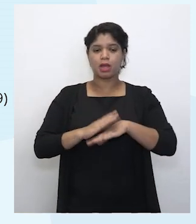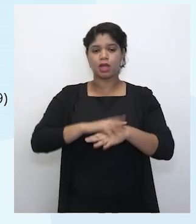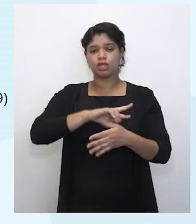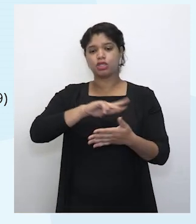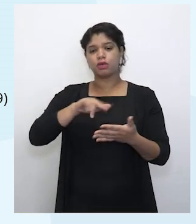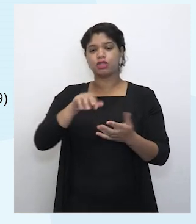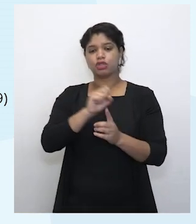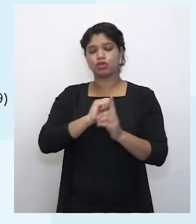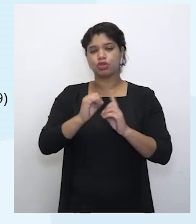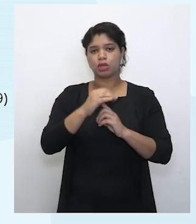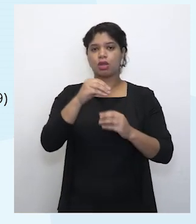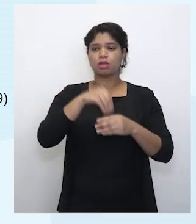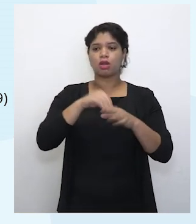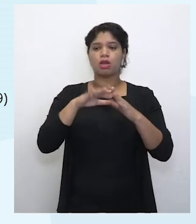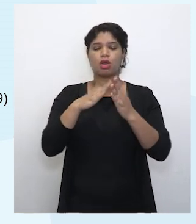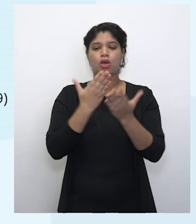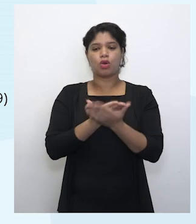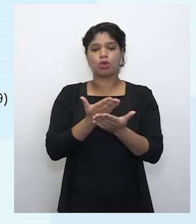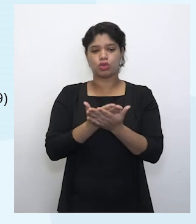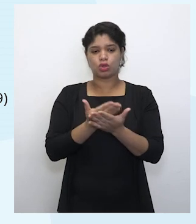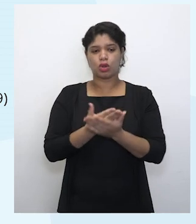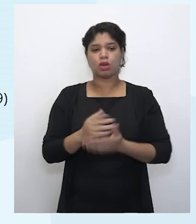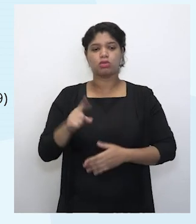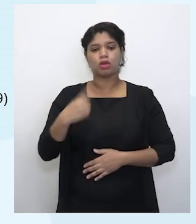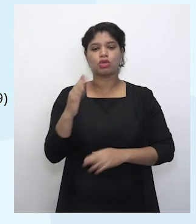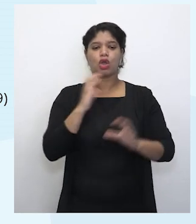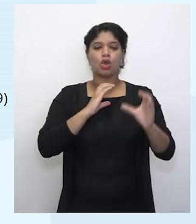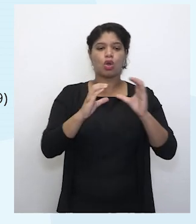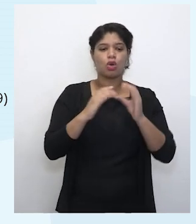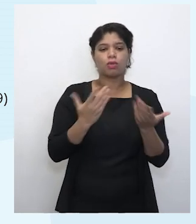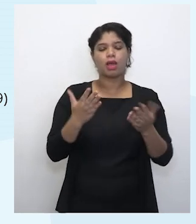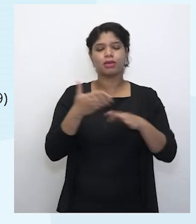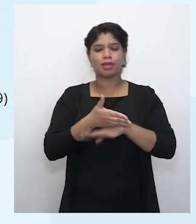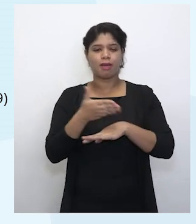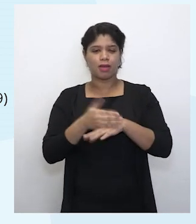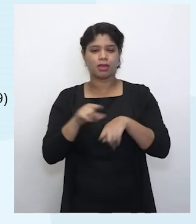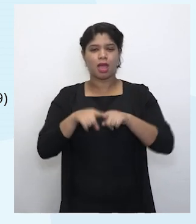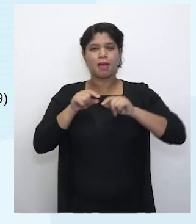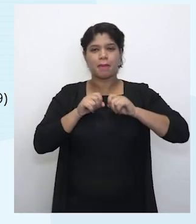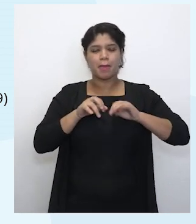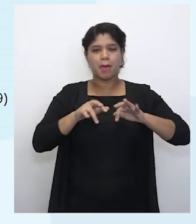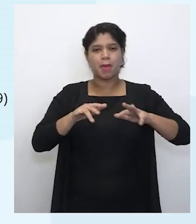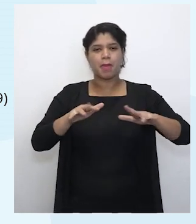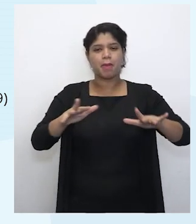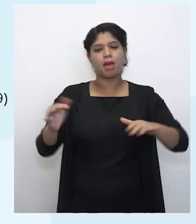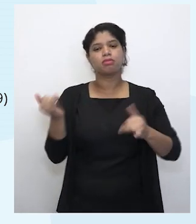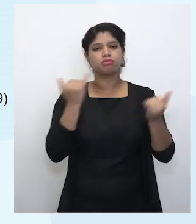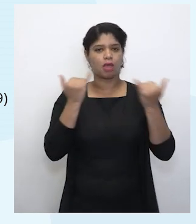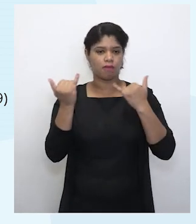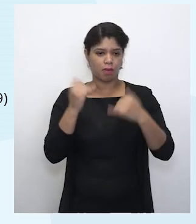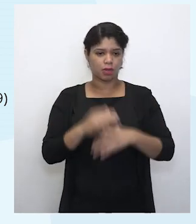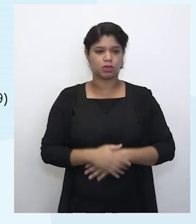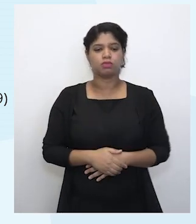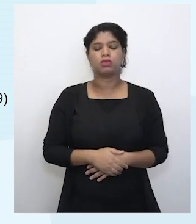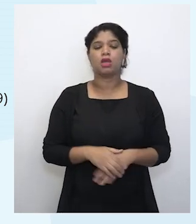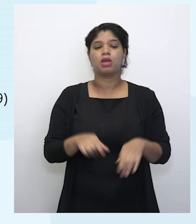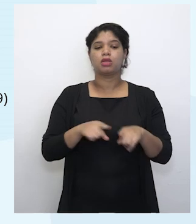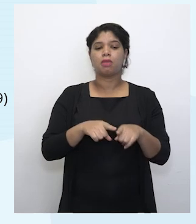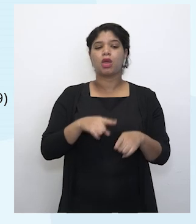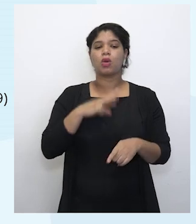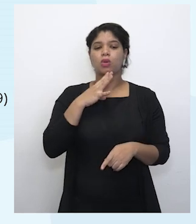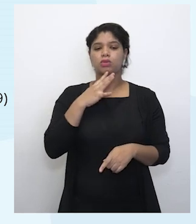sociais, né, incluindo na escola, para se comunicar, acessar e disseminar informações, produzir